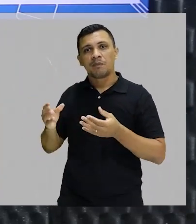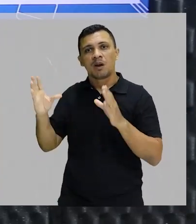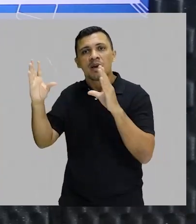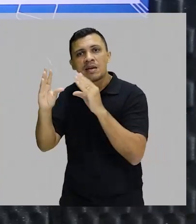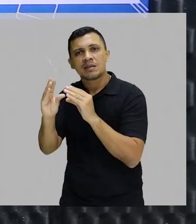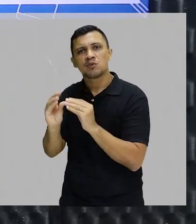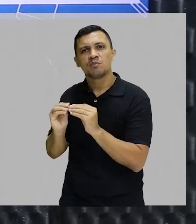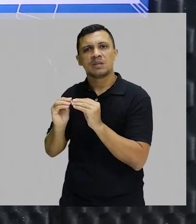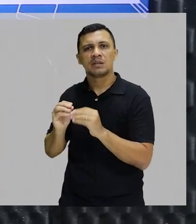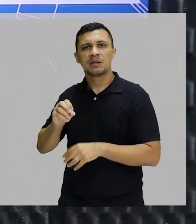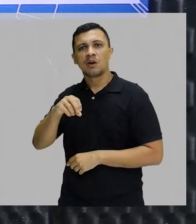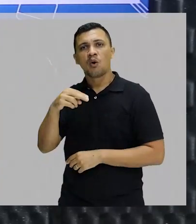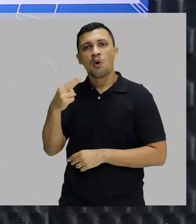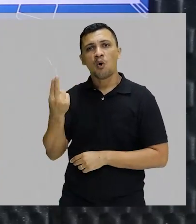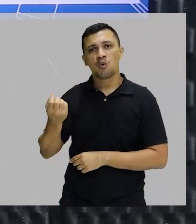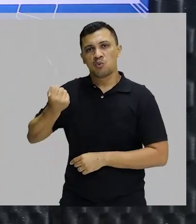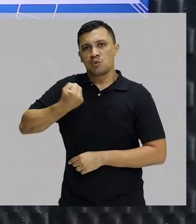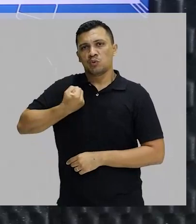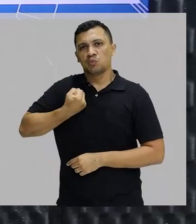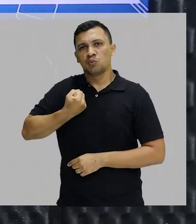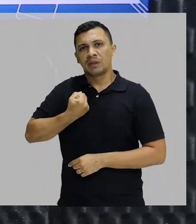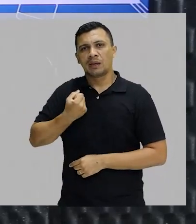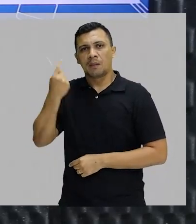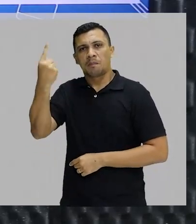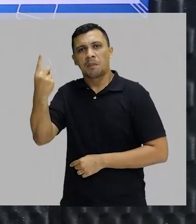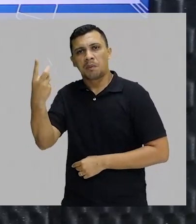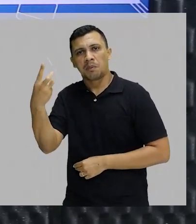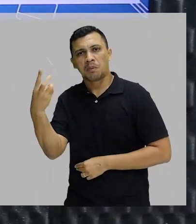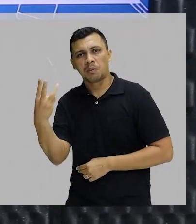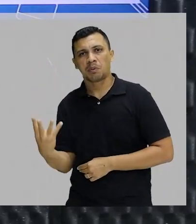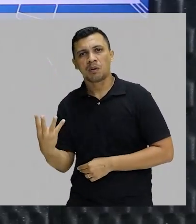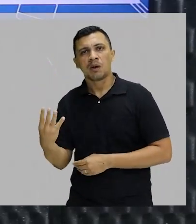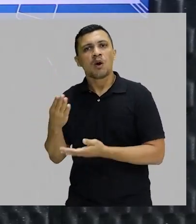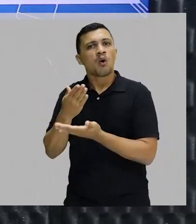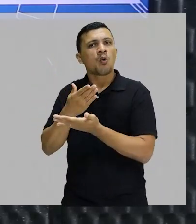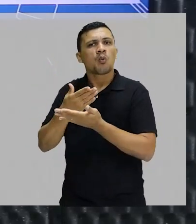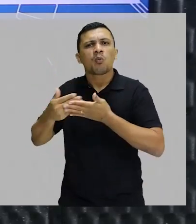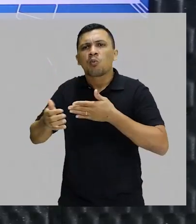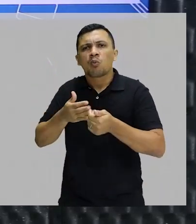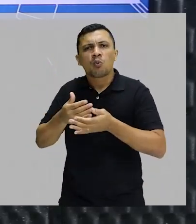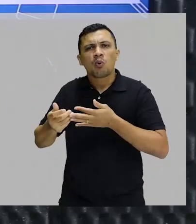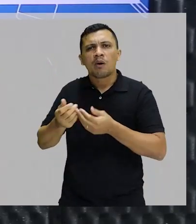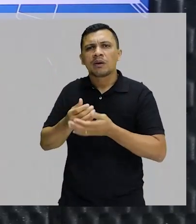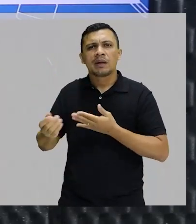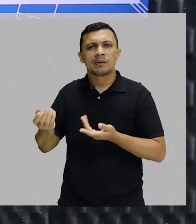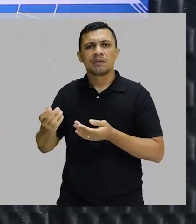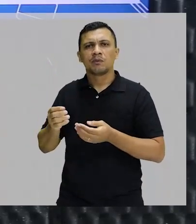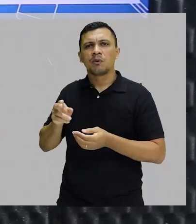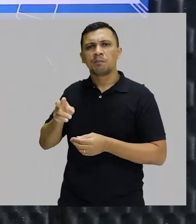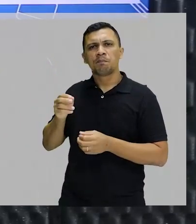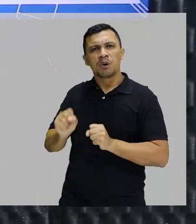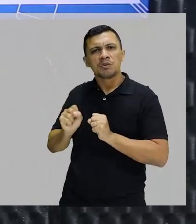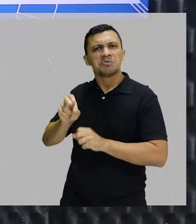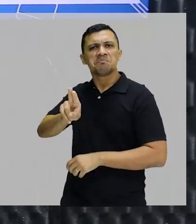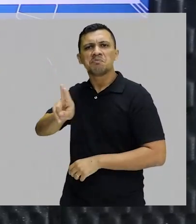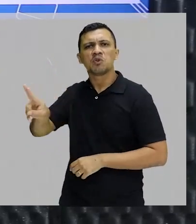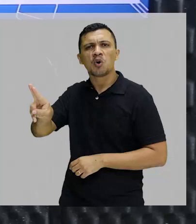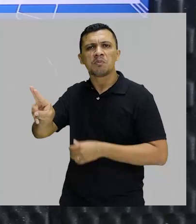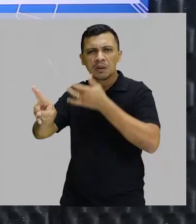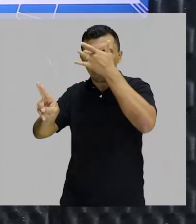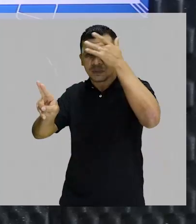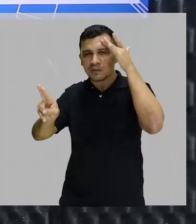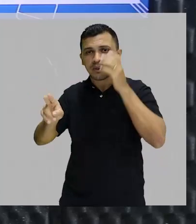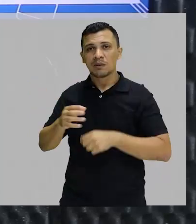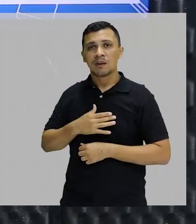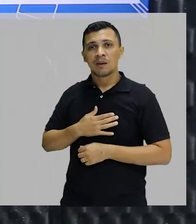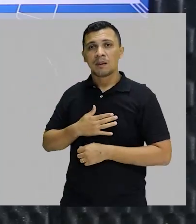vai enumerar. E o vocativo, qualquer expressão que a gente use para chamar. Pode ser o nome da pessoa, pode ser uma expressão